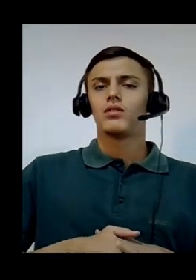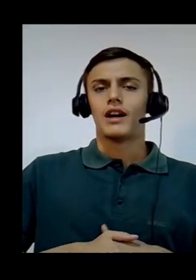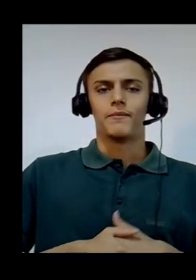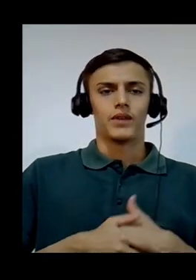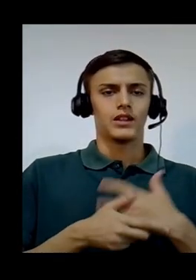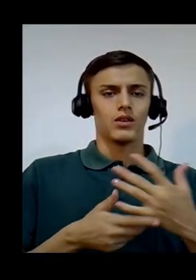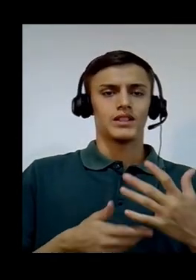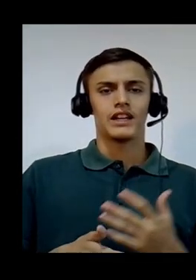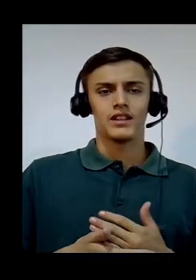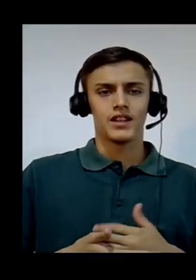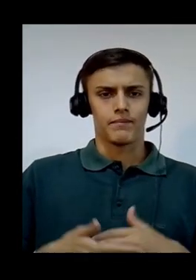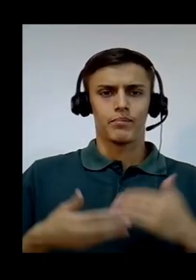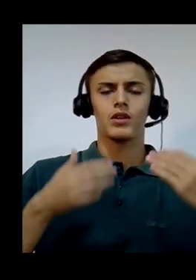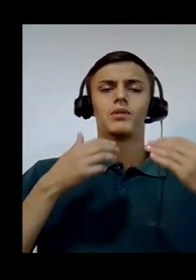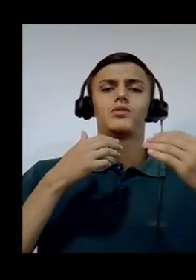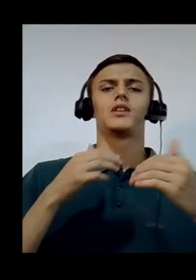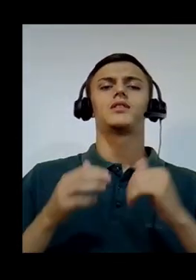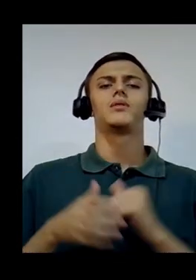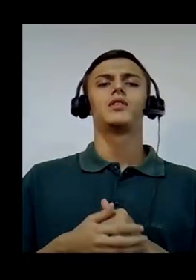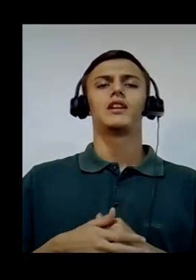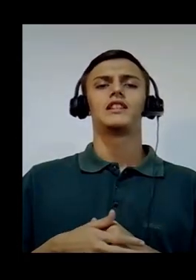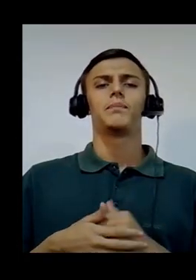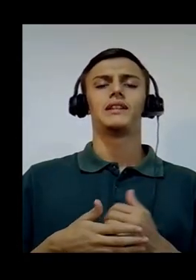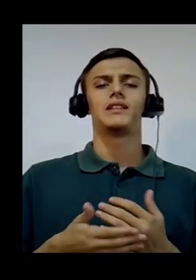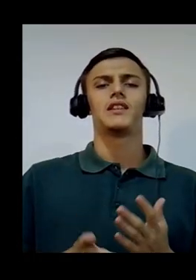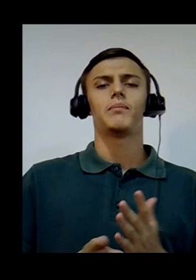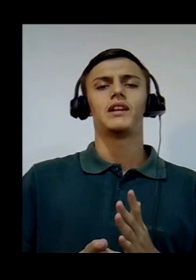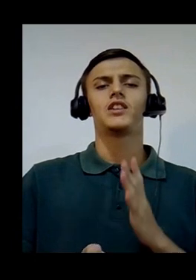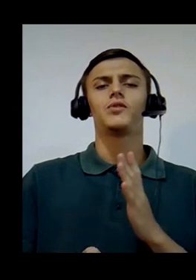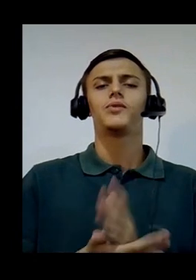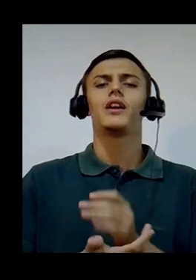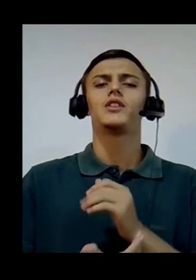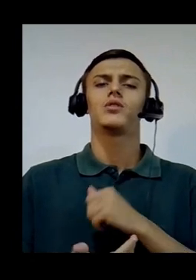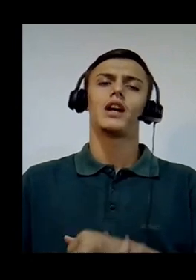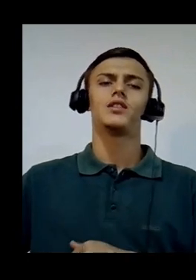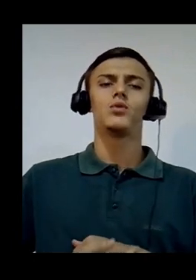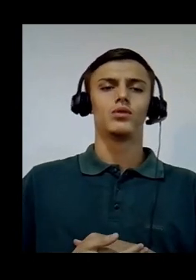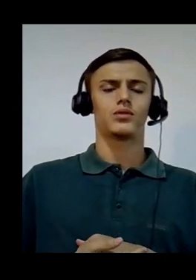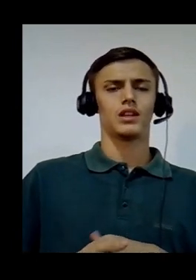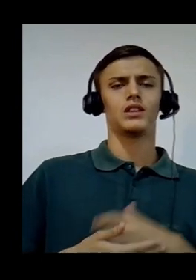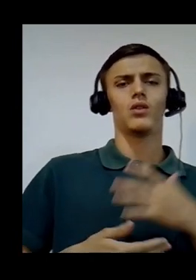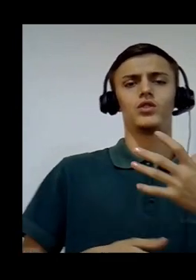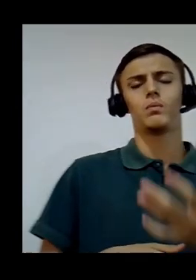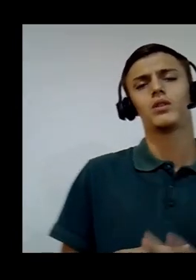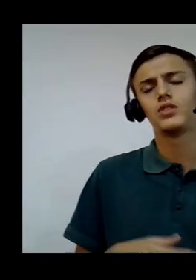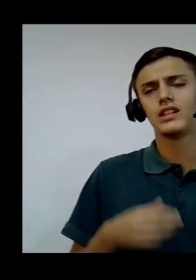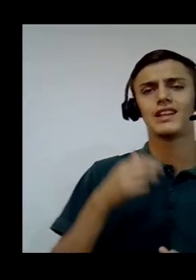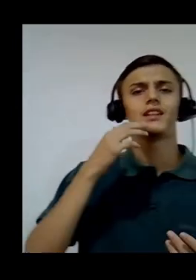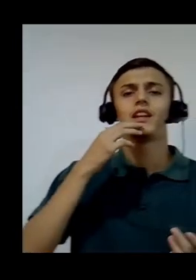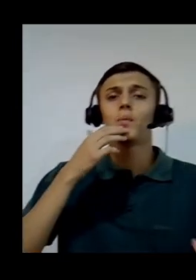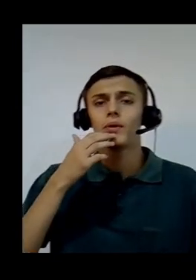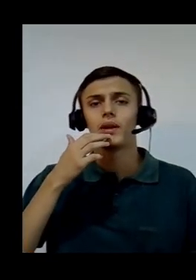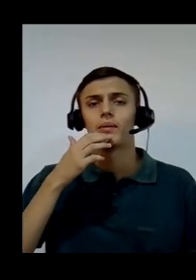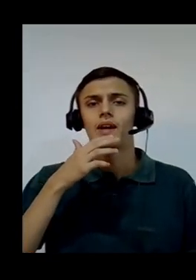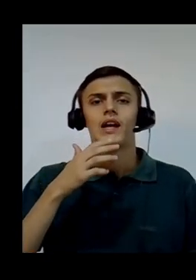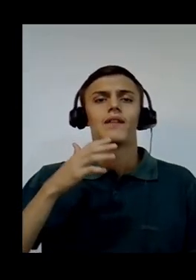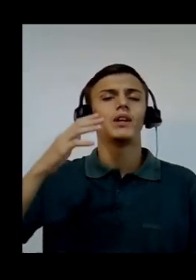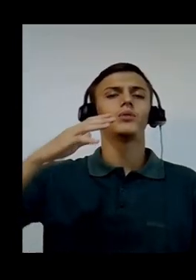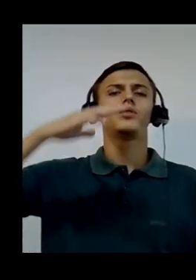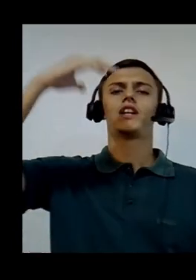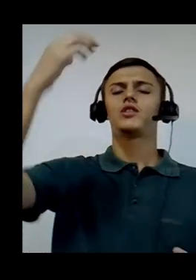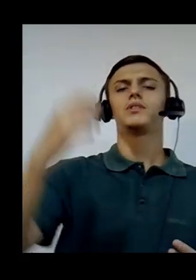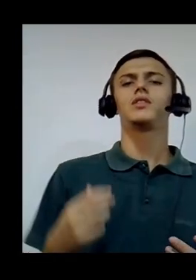Parte do uso do celular, né, então as regrinhas aí, proibido a utilização de celular nas dependências da Bernec fora de locais seguros, né, então onde eu posso utilizar sem nenhum